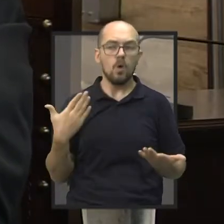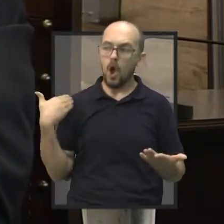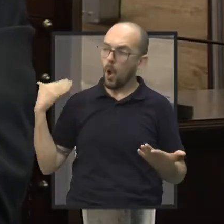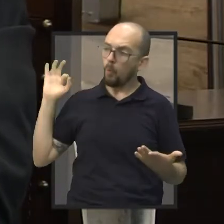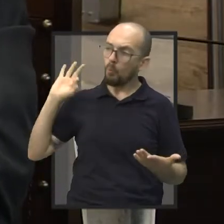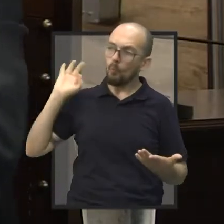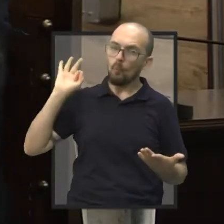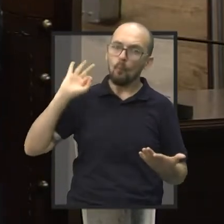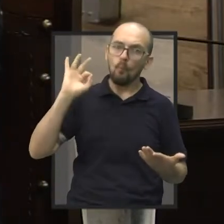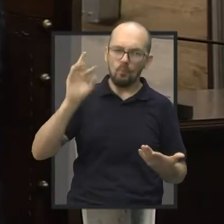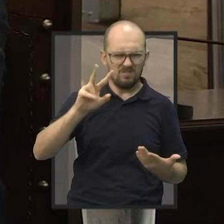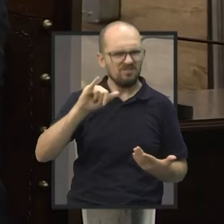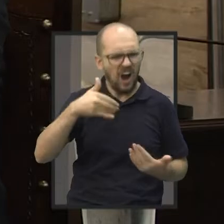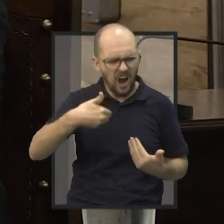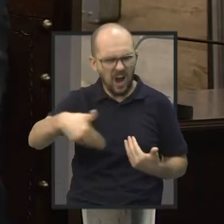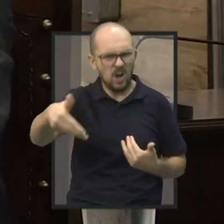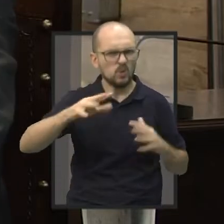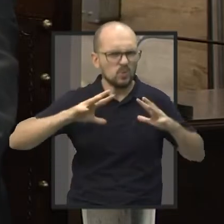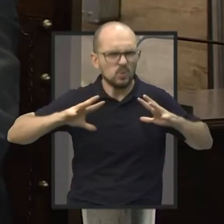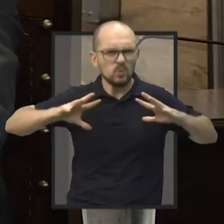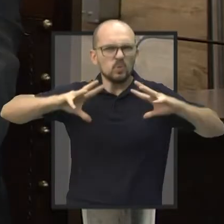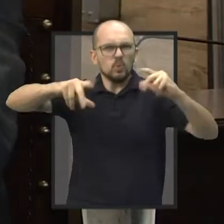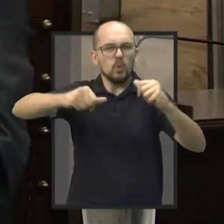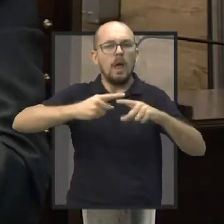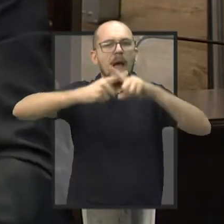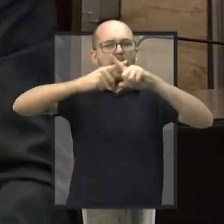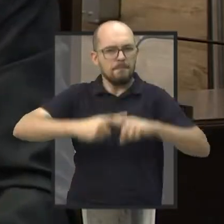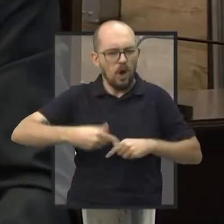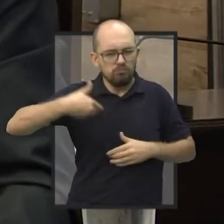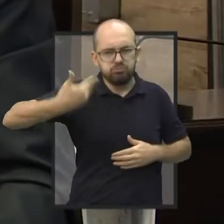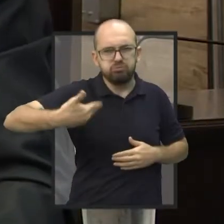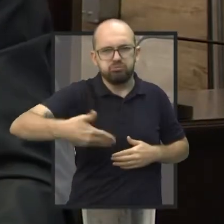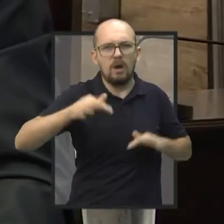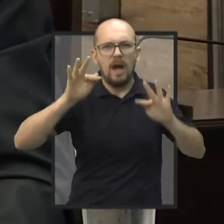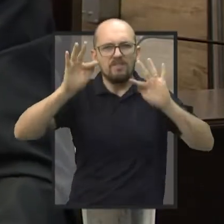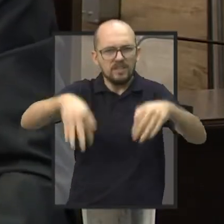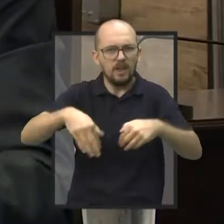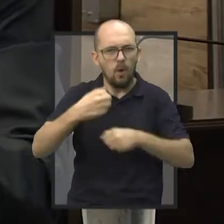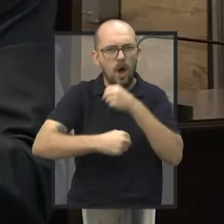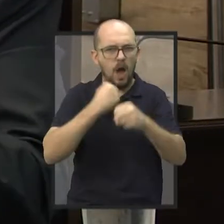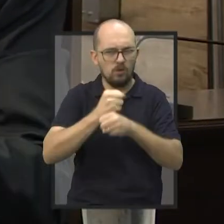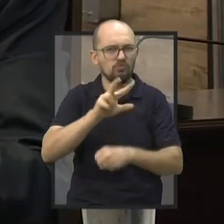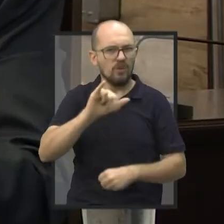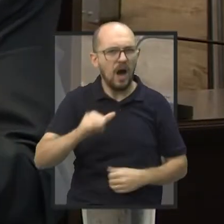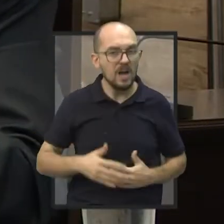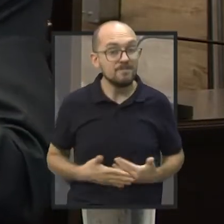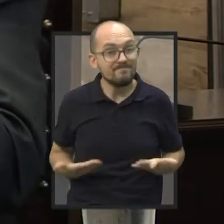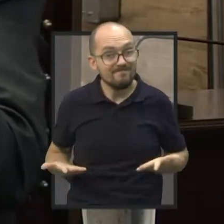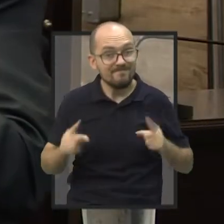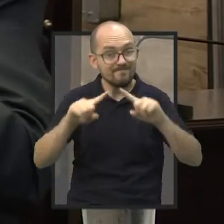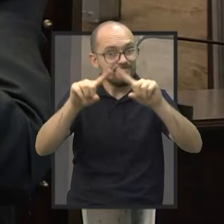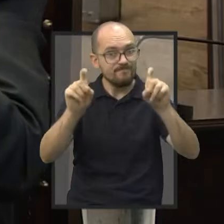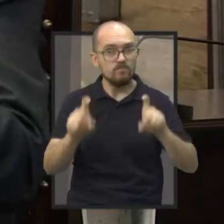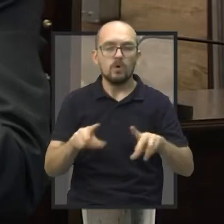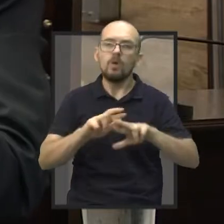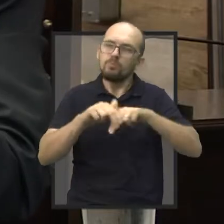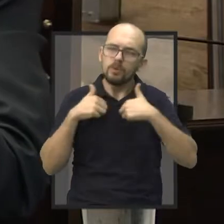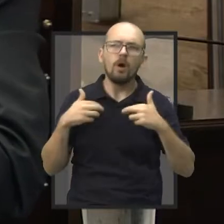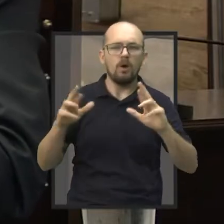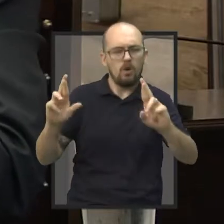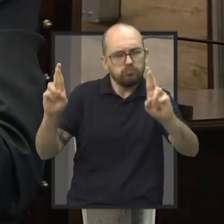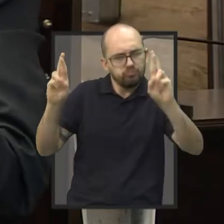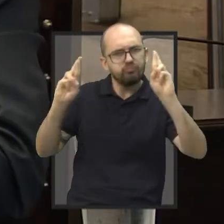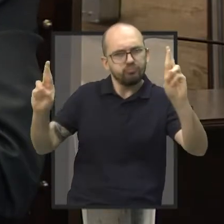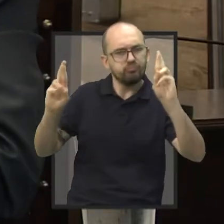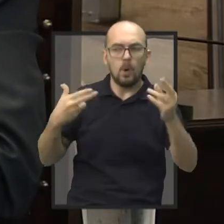até agora, como é que vai haver todos esses jogos até o final do ano? Eu repito, assim, eu torço para que isso aconteça,